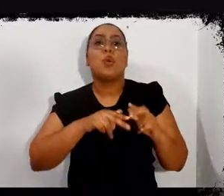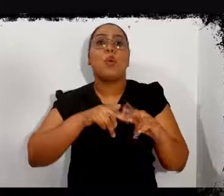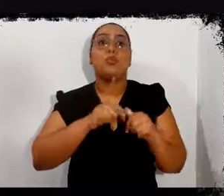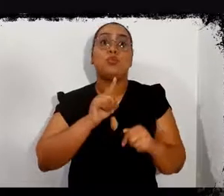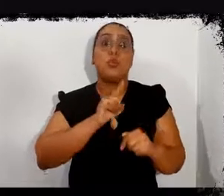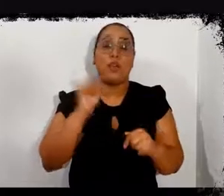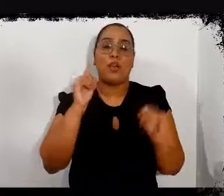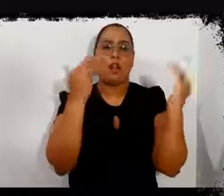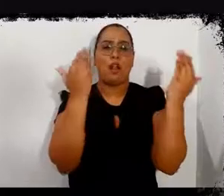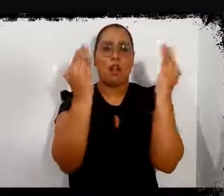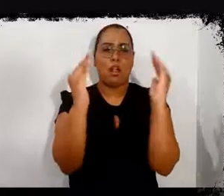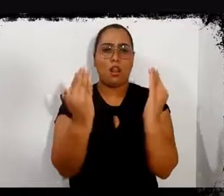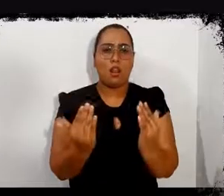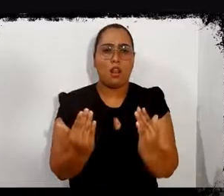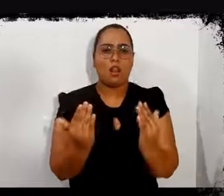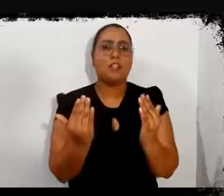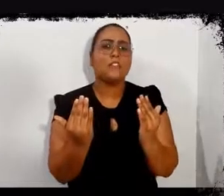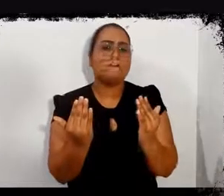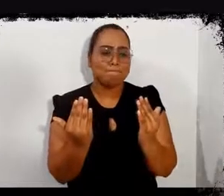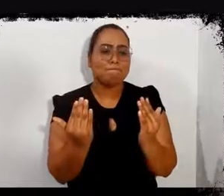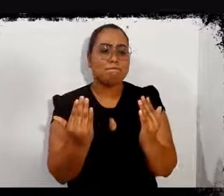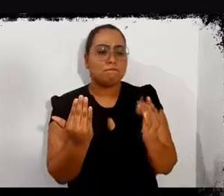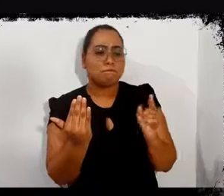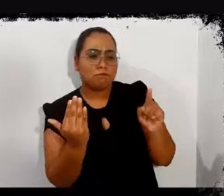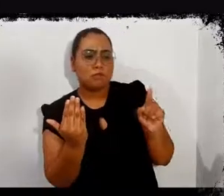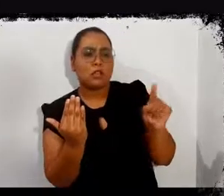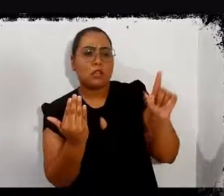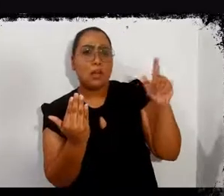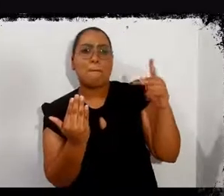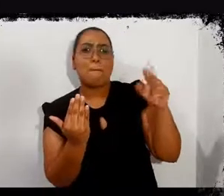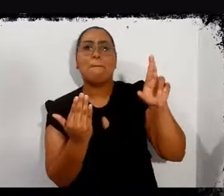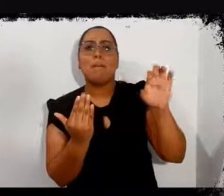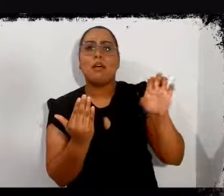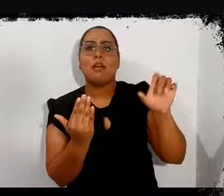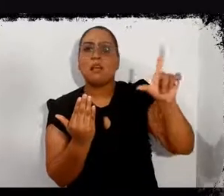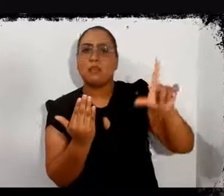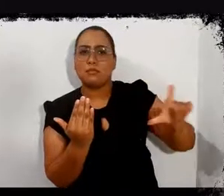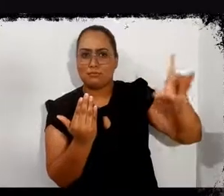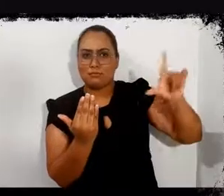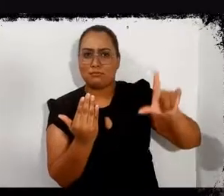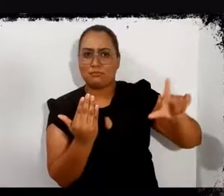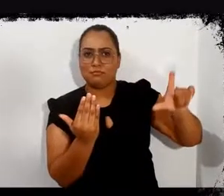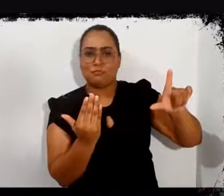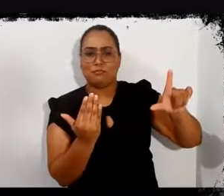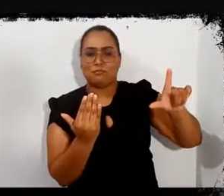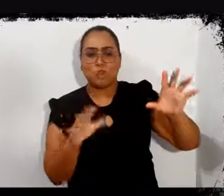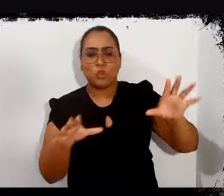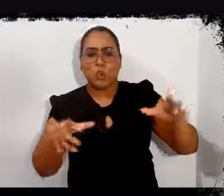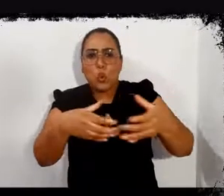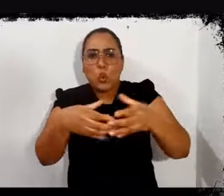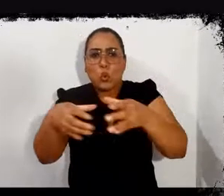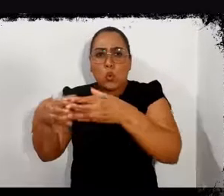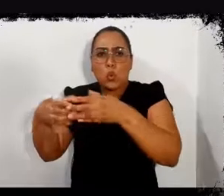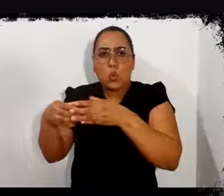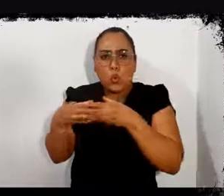Outro autor que abriu caminho para novas pesquisas sobre o